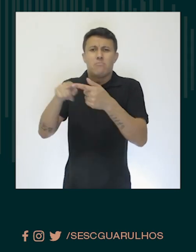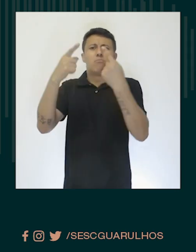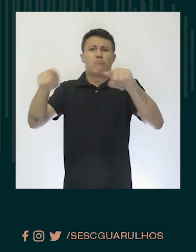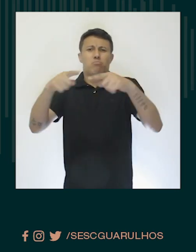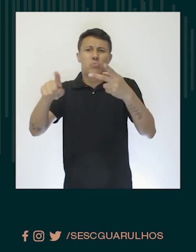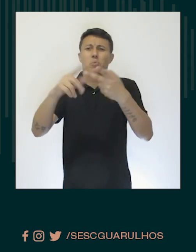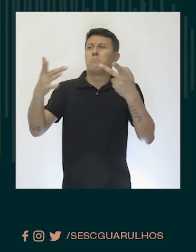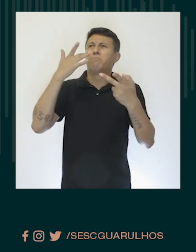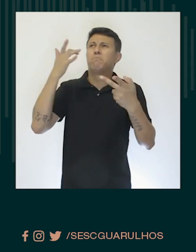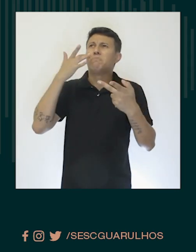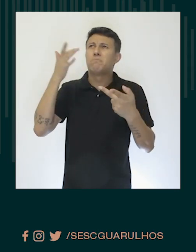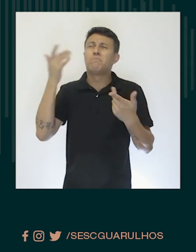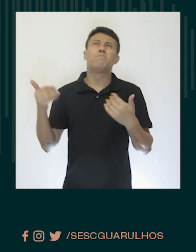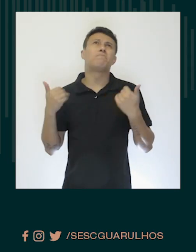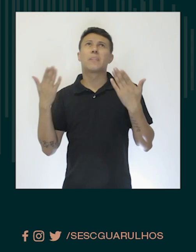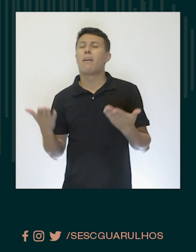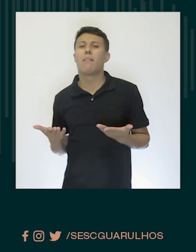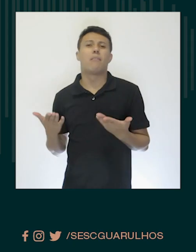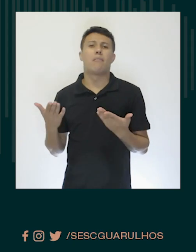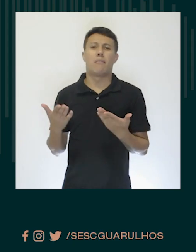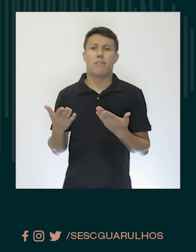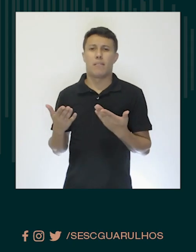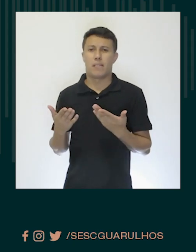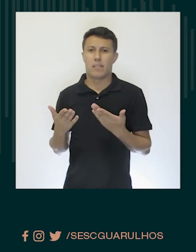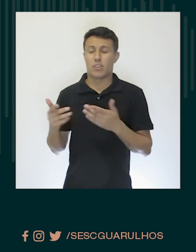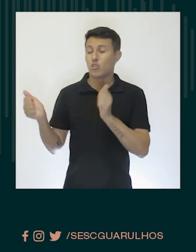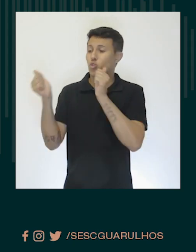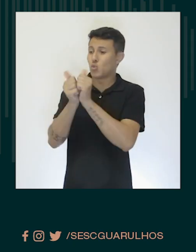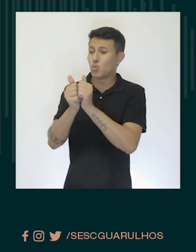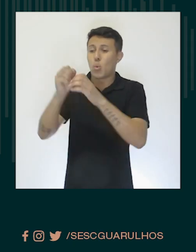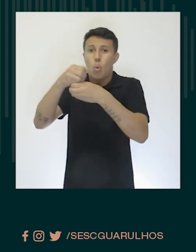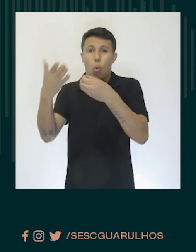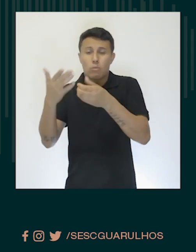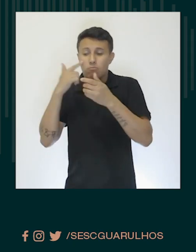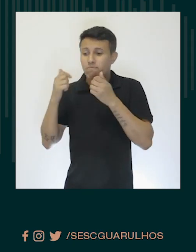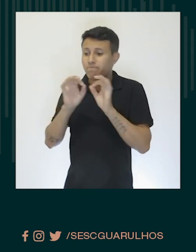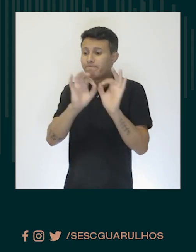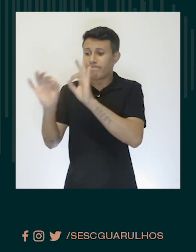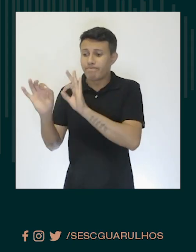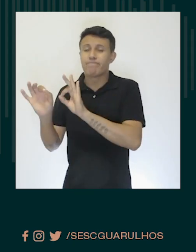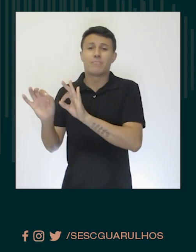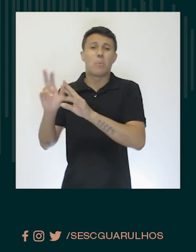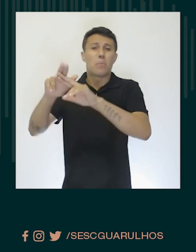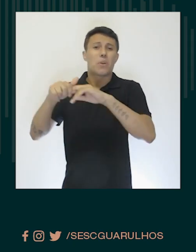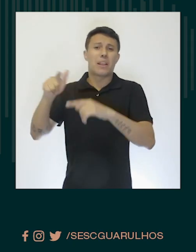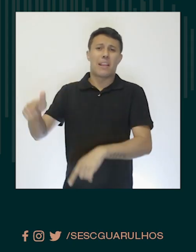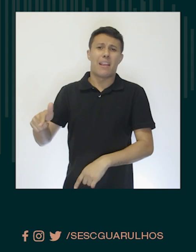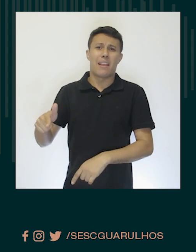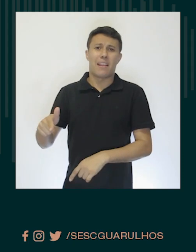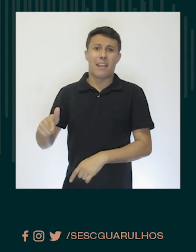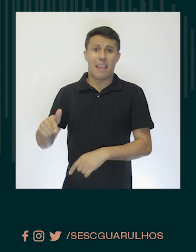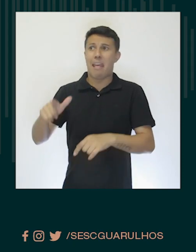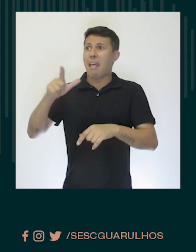da música quanto do teatro. Vale a pena acompanhar esse conteúdo, porque são